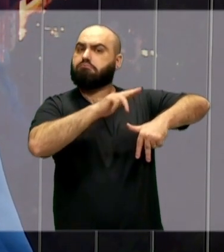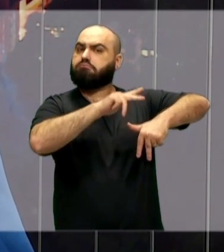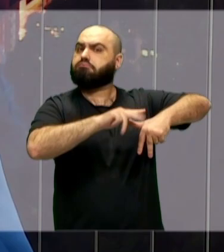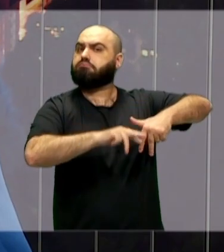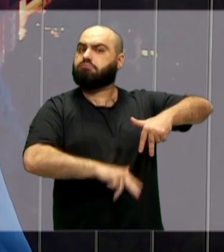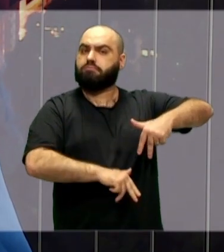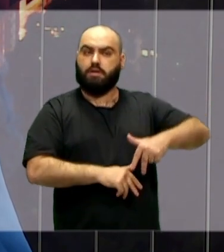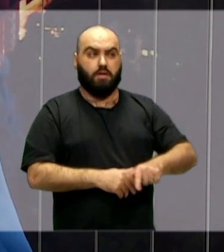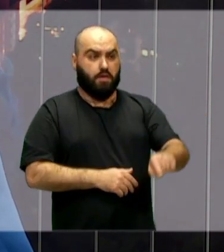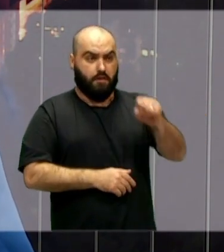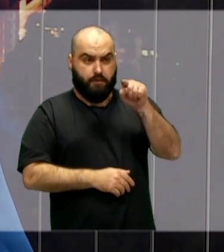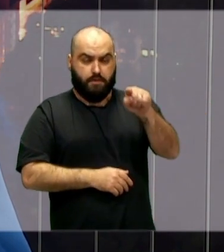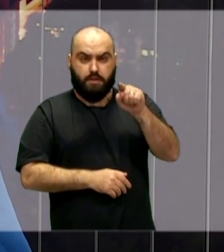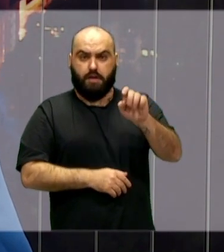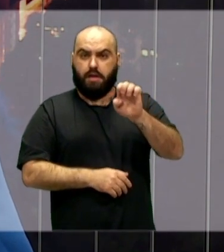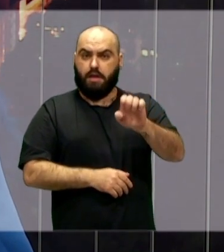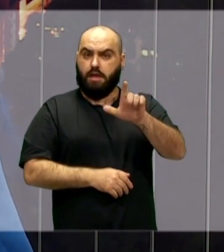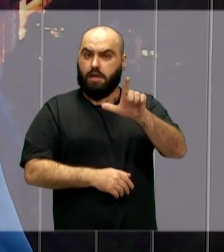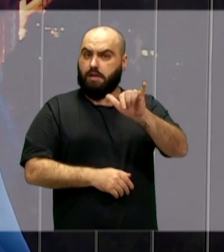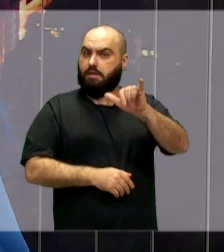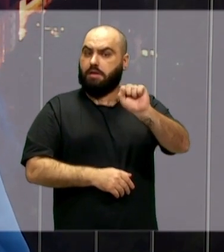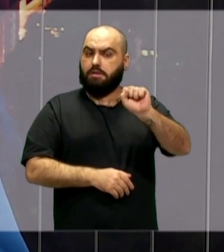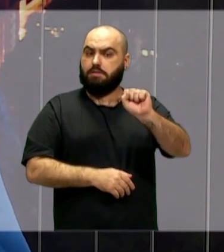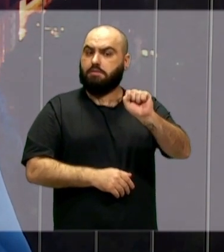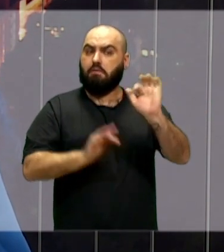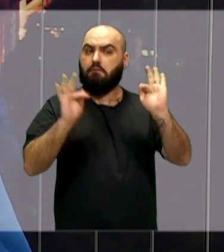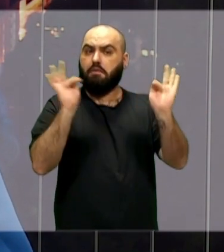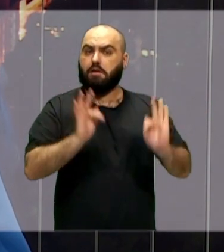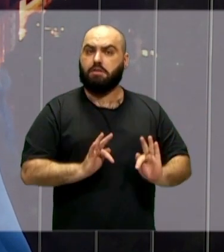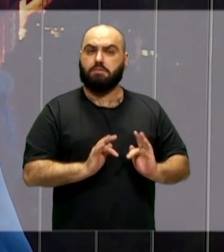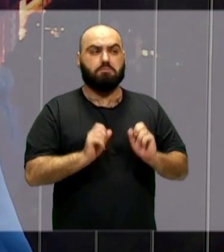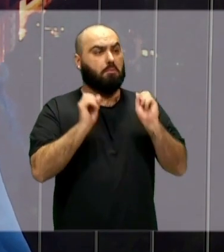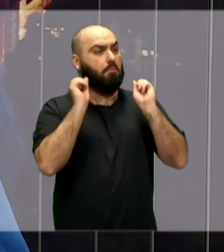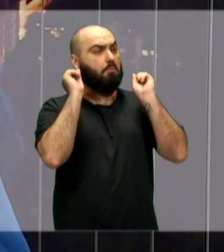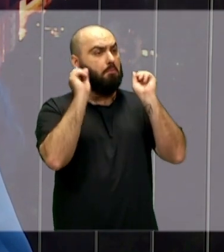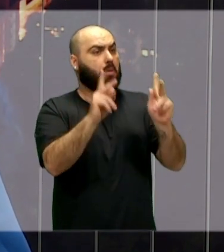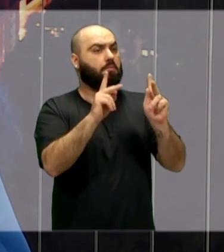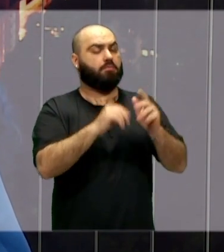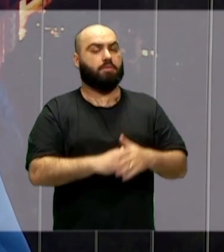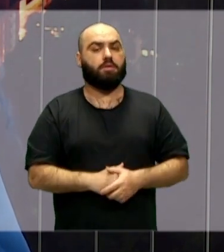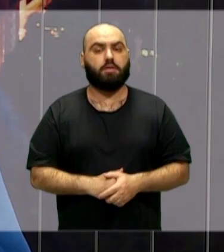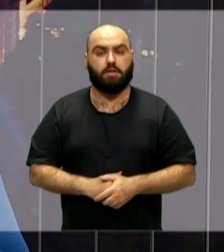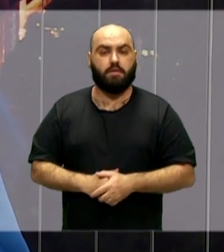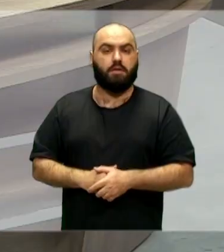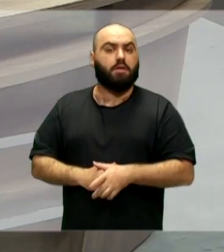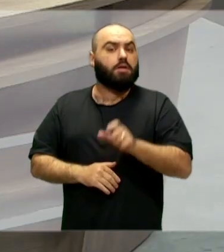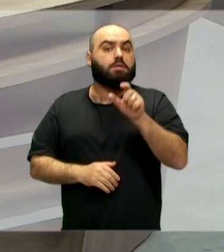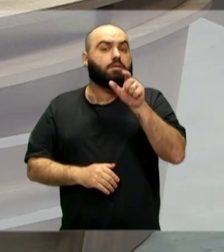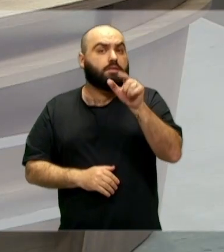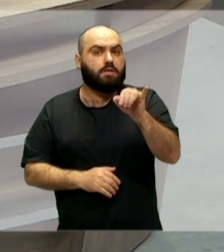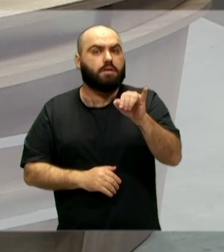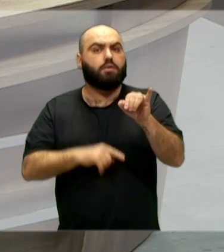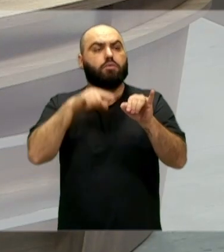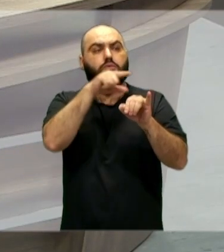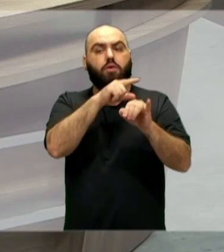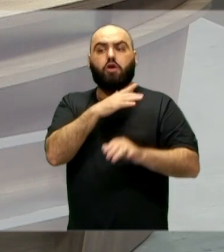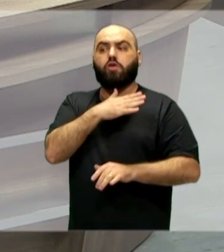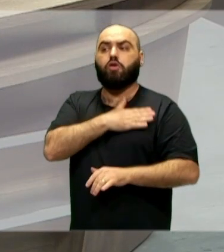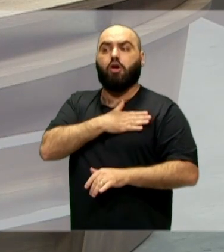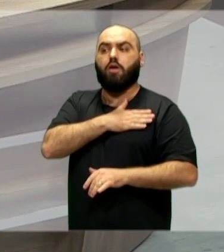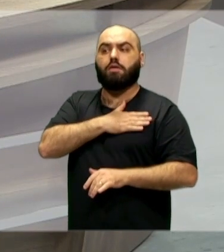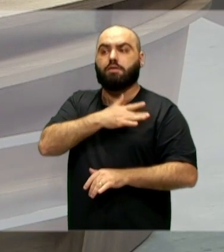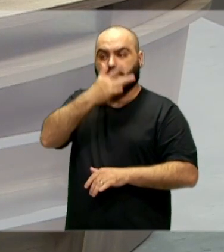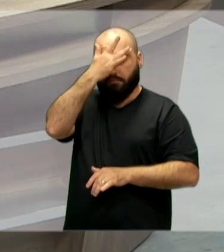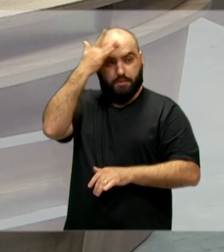é Elis e você está confortável com isso. Eu sou a Elis. E aí a tua sexualidade é por quem você se atrai. Você se atrai